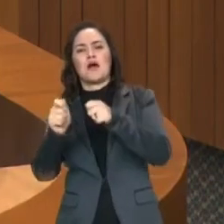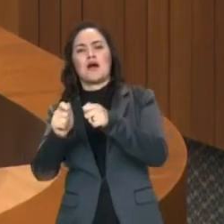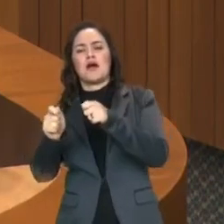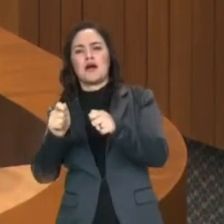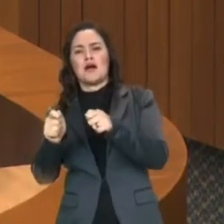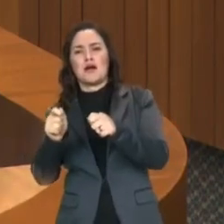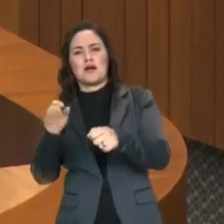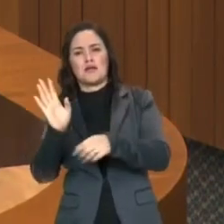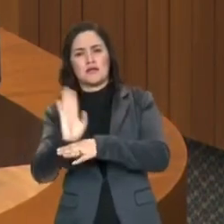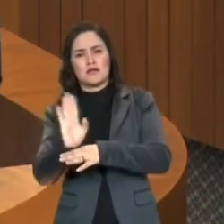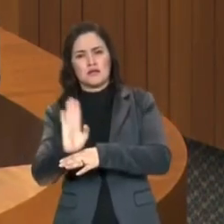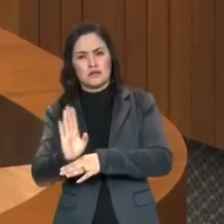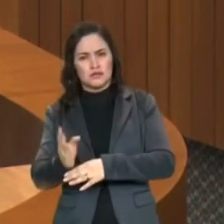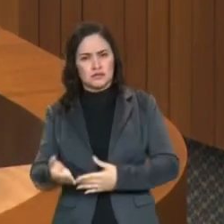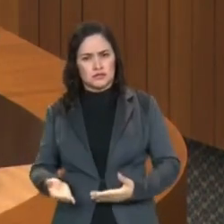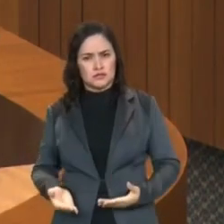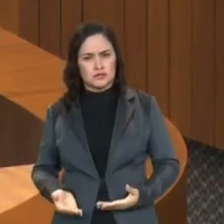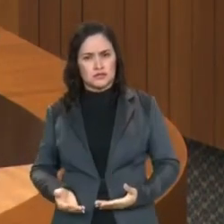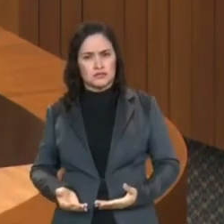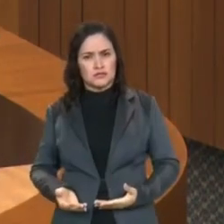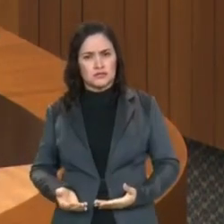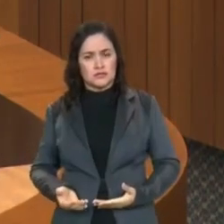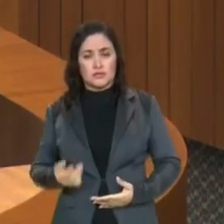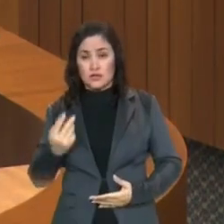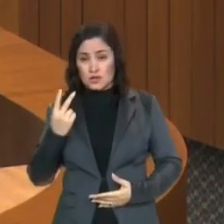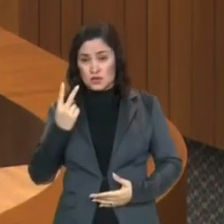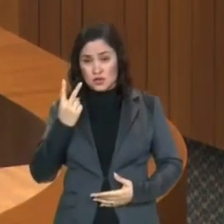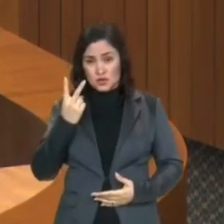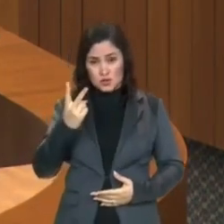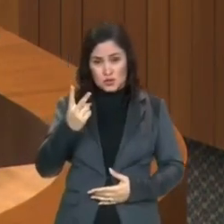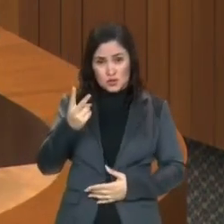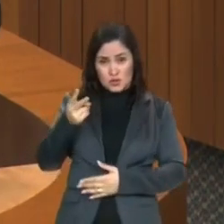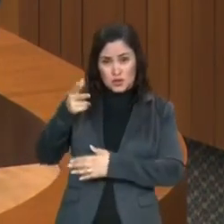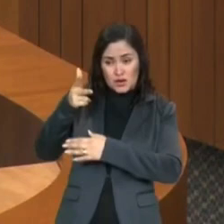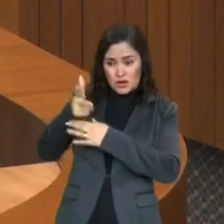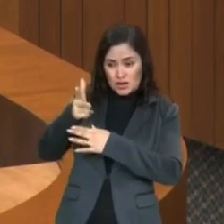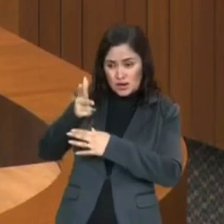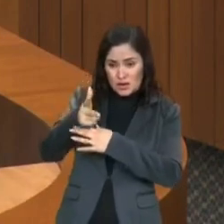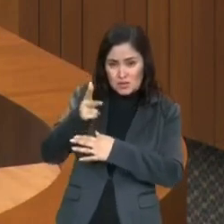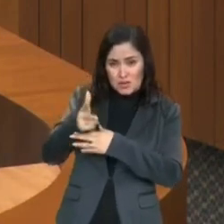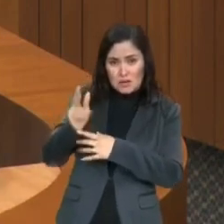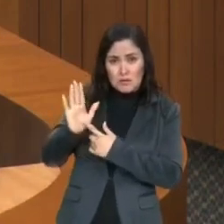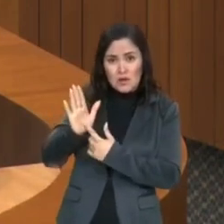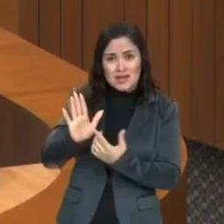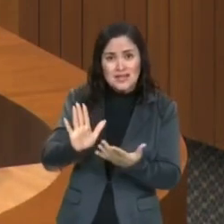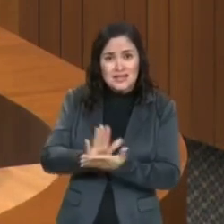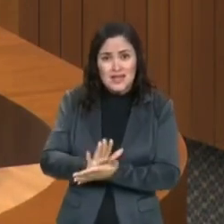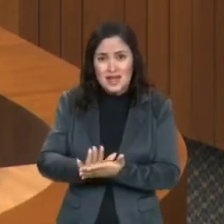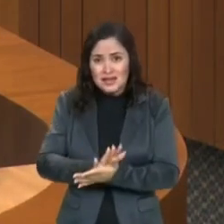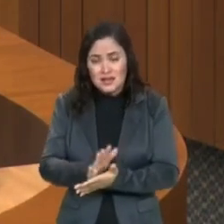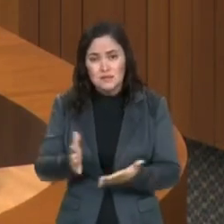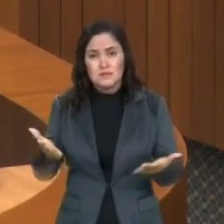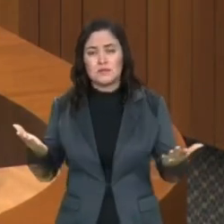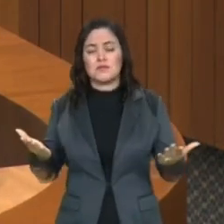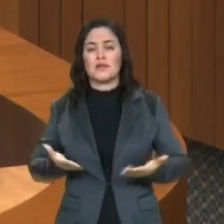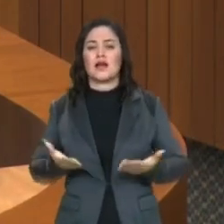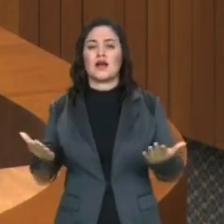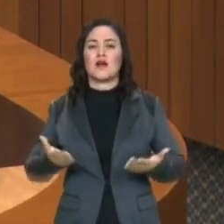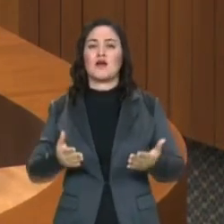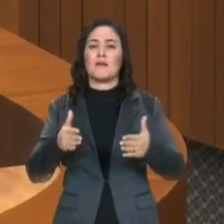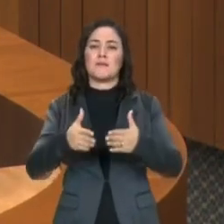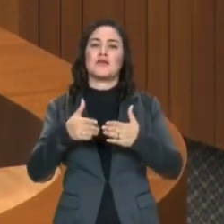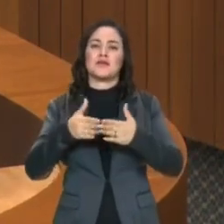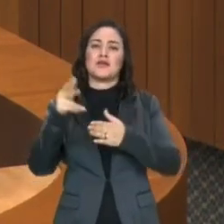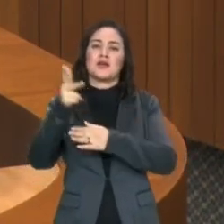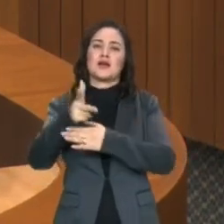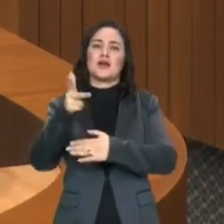aí entrega duas câmeras que não mostraram nada. Quando se pede as câmeras, agora a desculpa é que apagaram a imagem. Quer